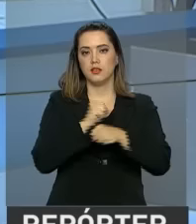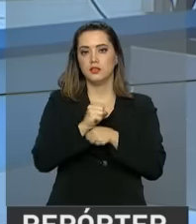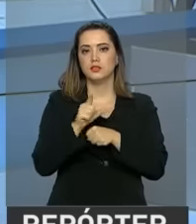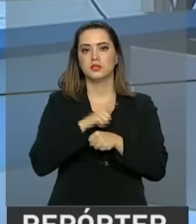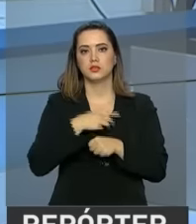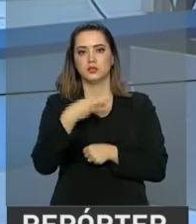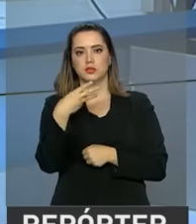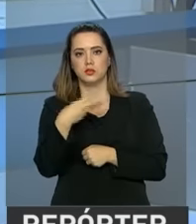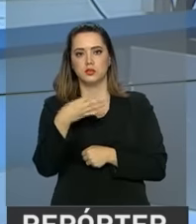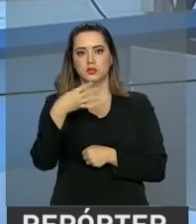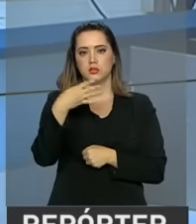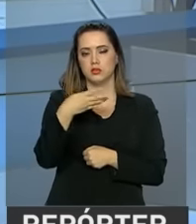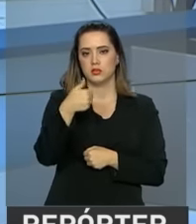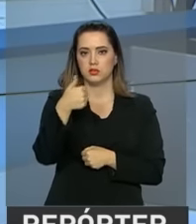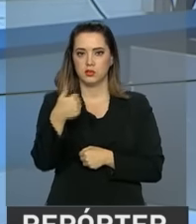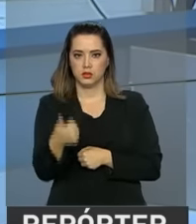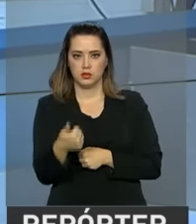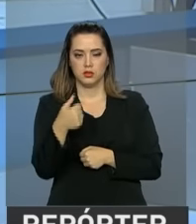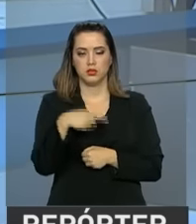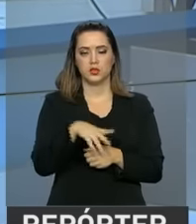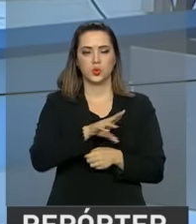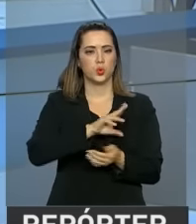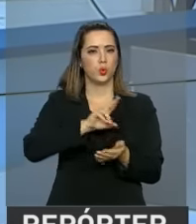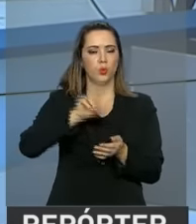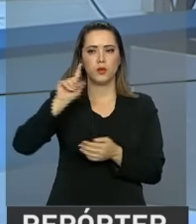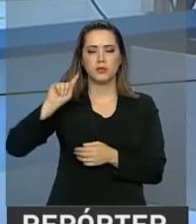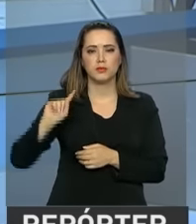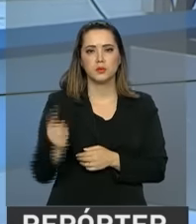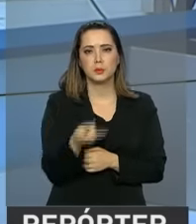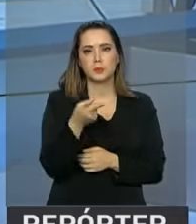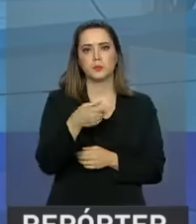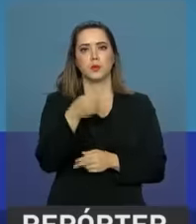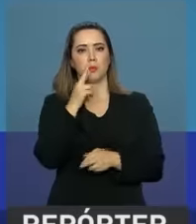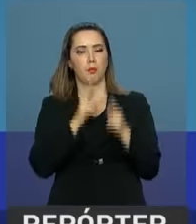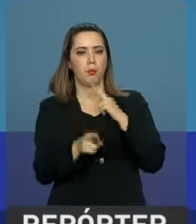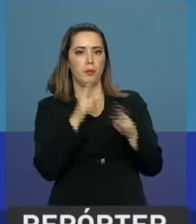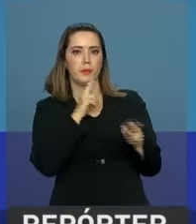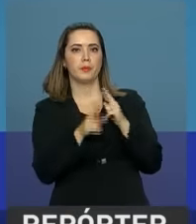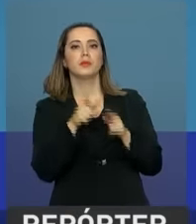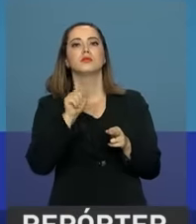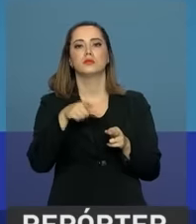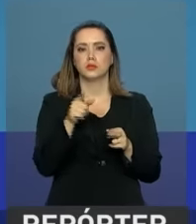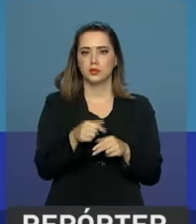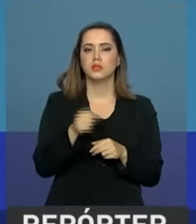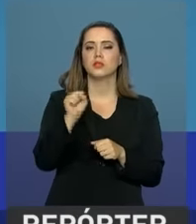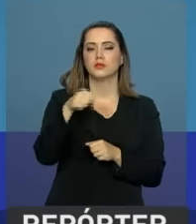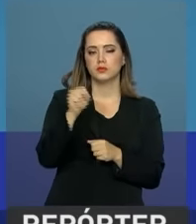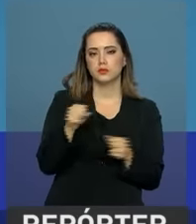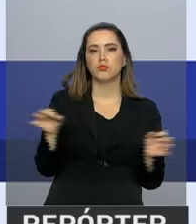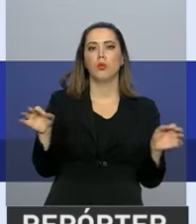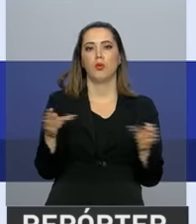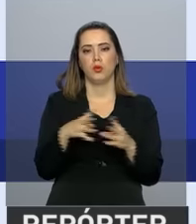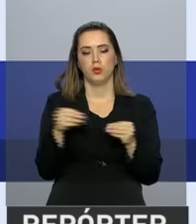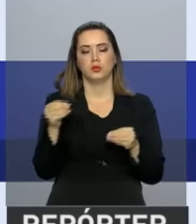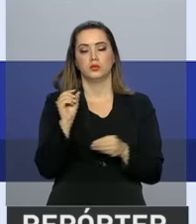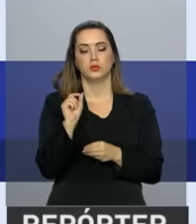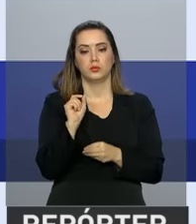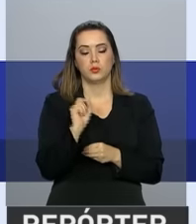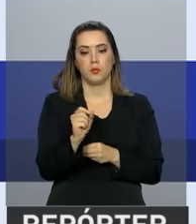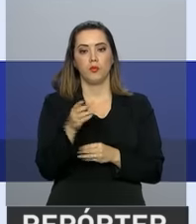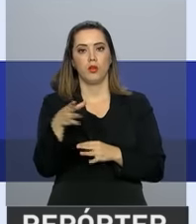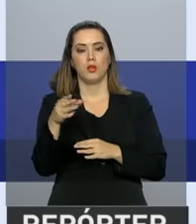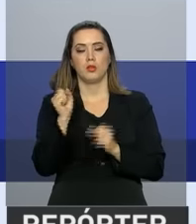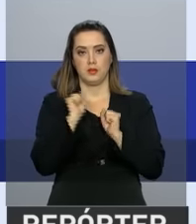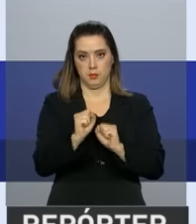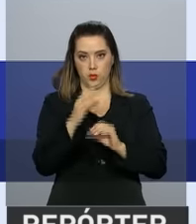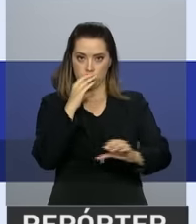registros e 80% das reclamações resolvidas. A plataforma permite a comunicação direta entre consumidores e